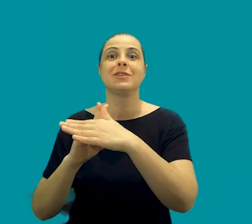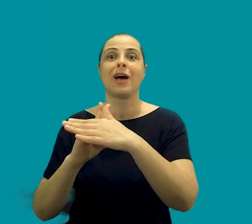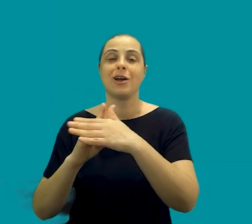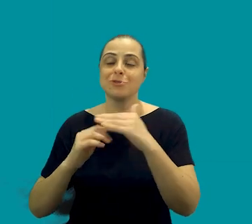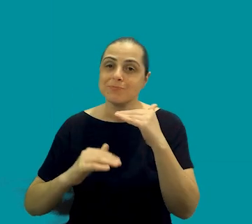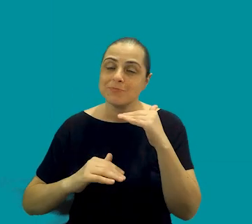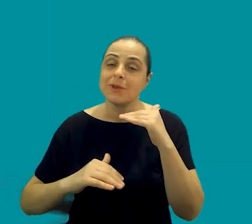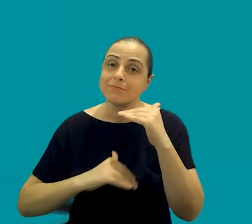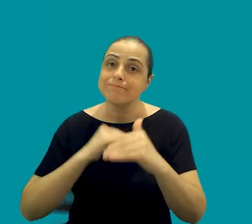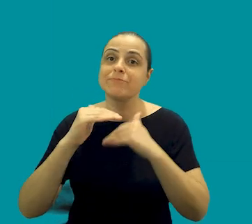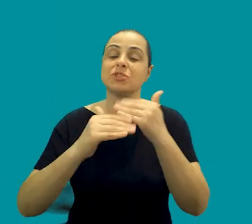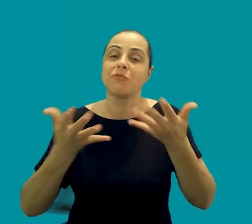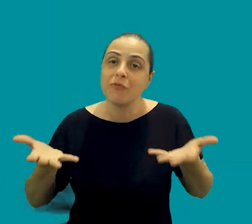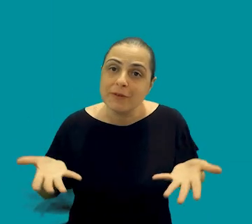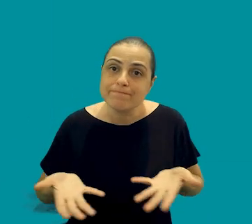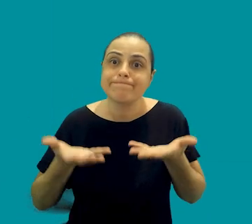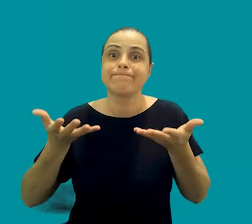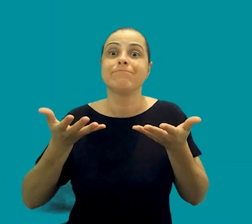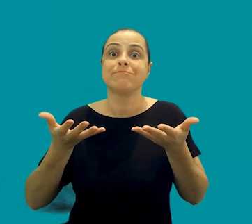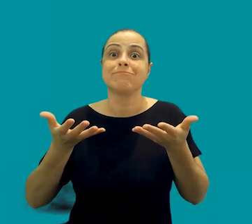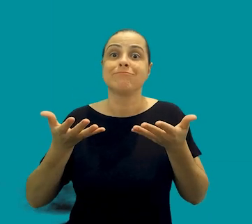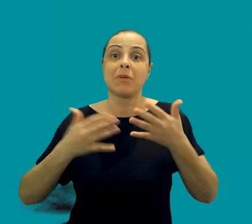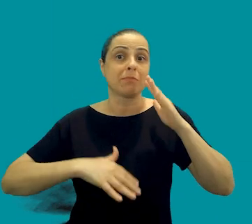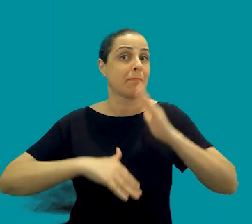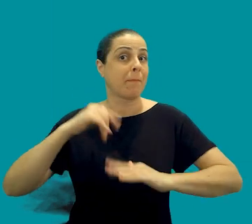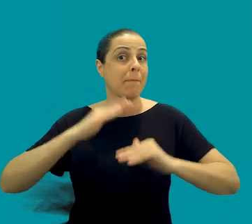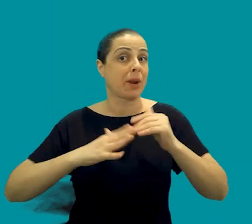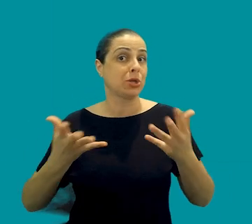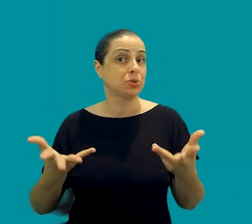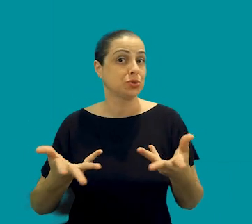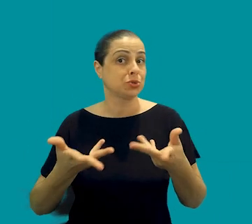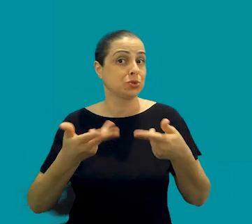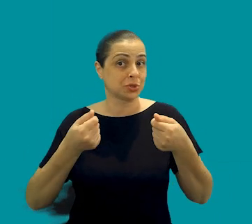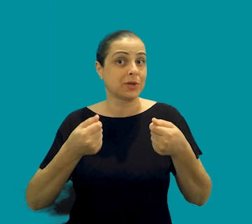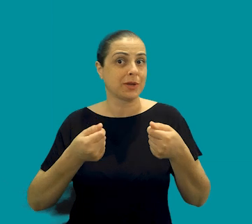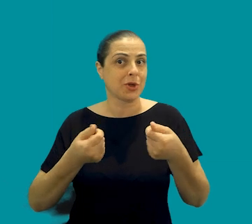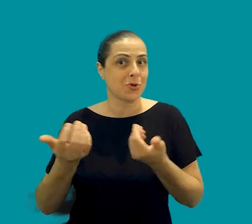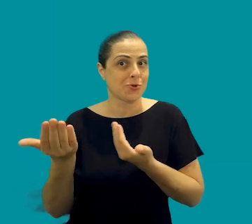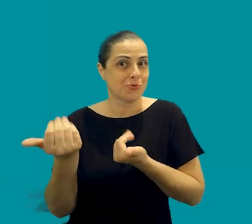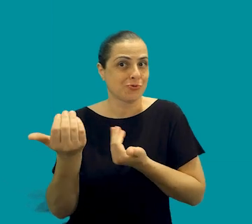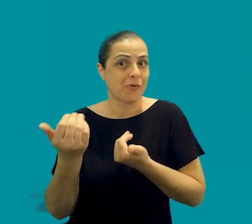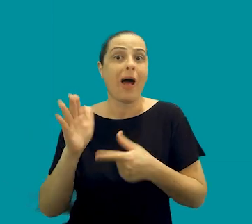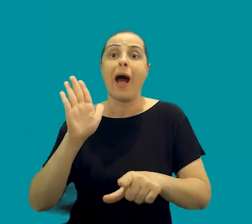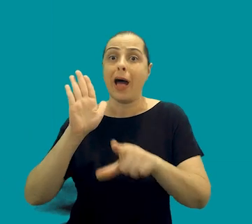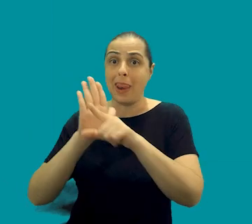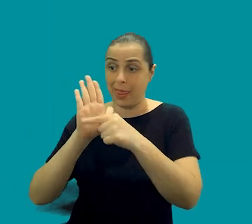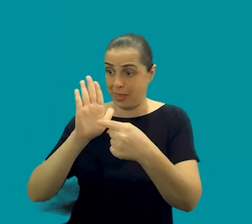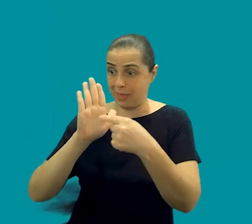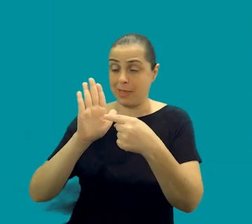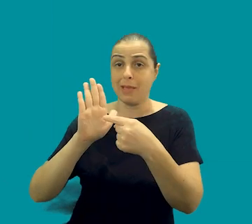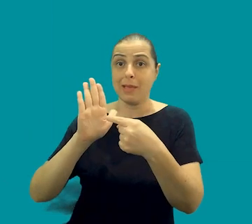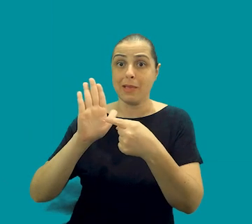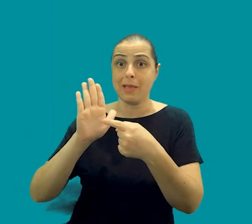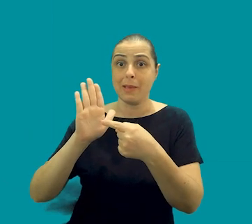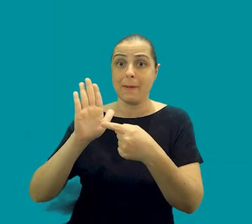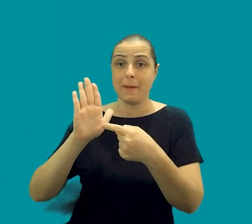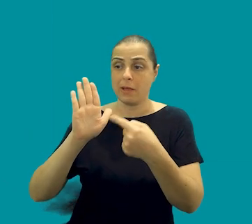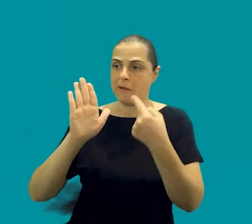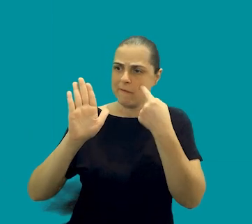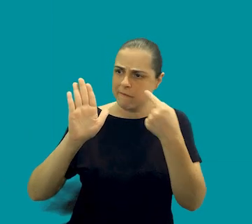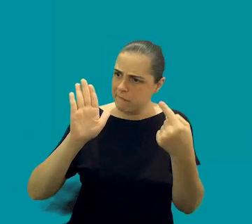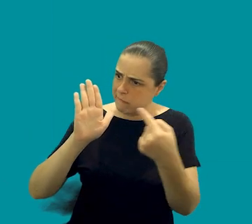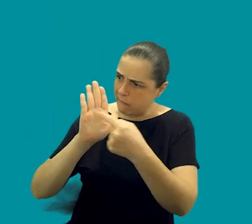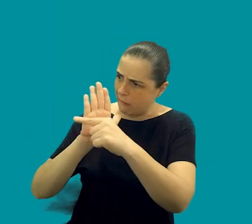e formação de novos talentos. Né? A gente está olhando, e a Lei Jovem Aprendiz, ela inclusive ela está muito calcada nisso, de olhar